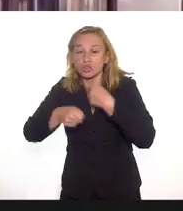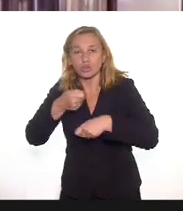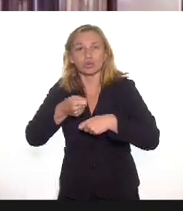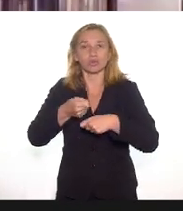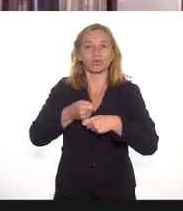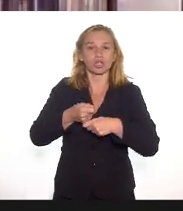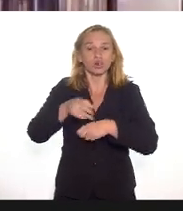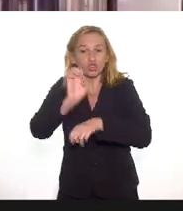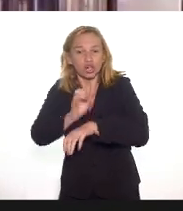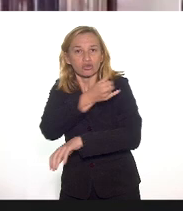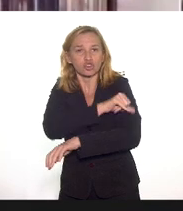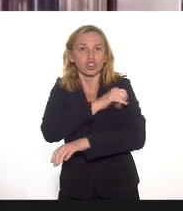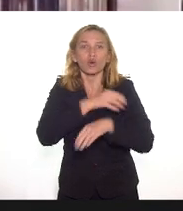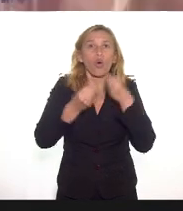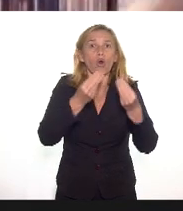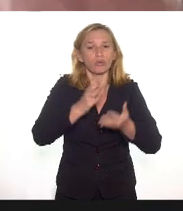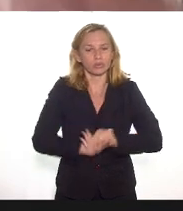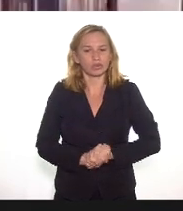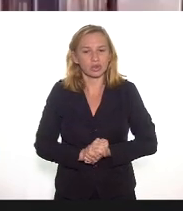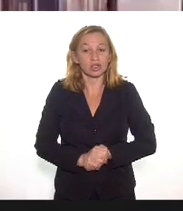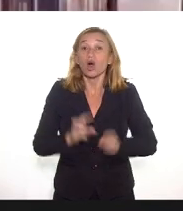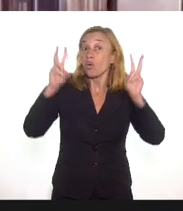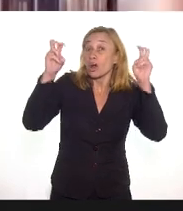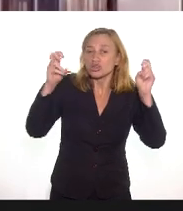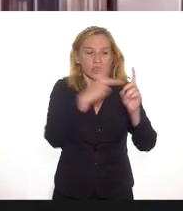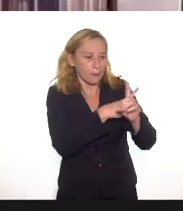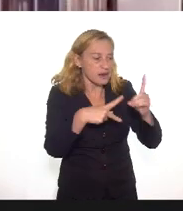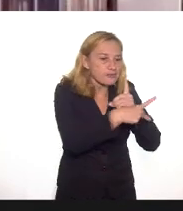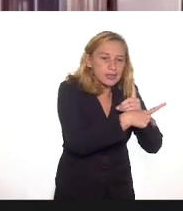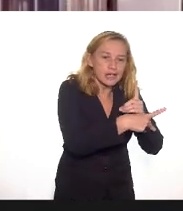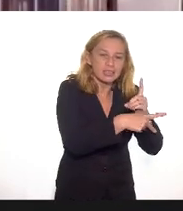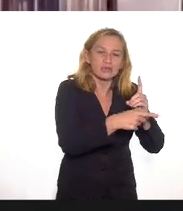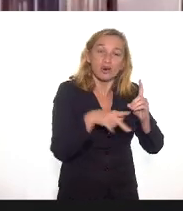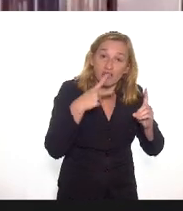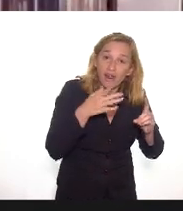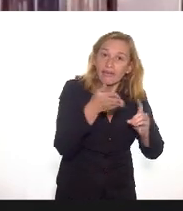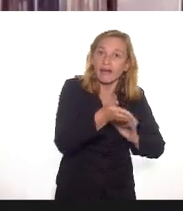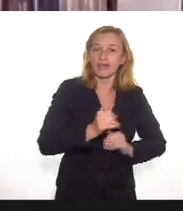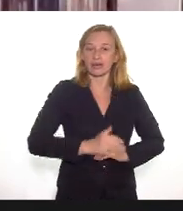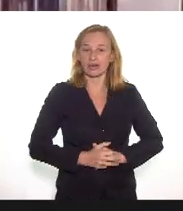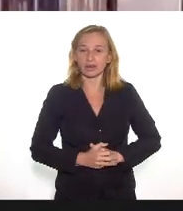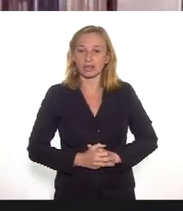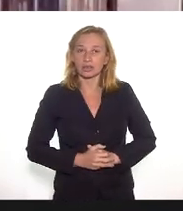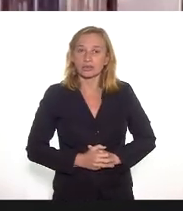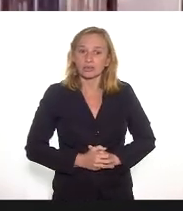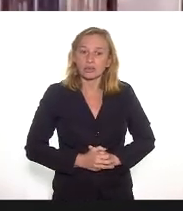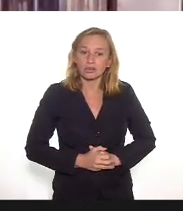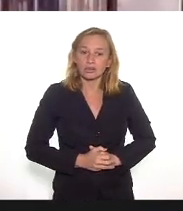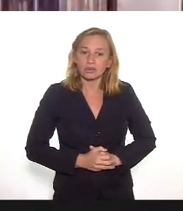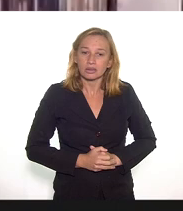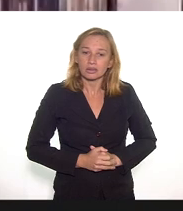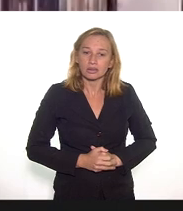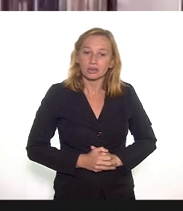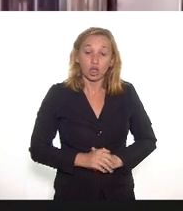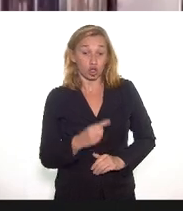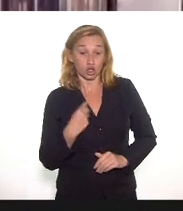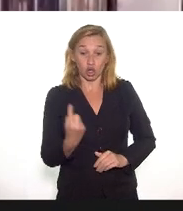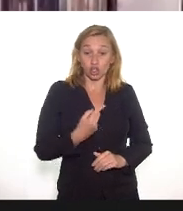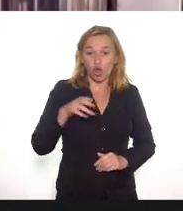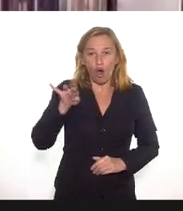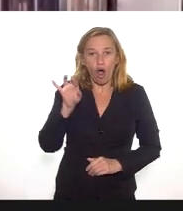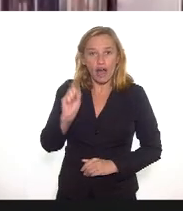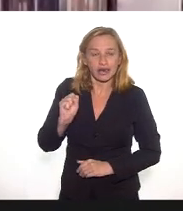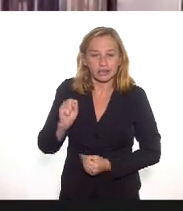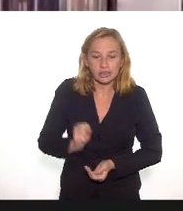Rio de Janeiro. A questão da previdência que foi colocada aí por conta dos nossos